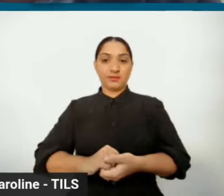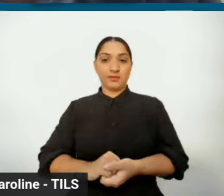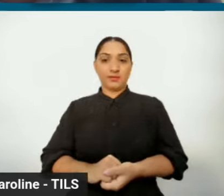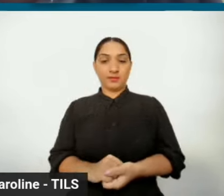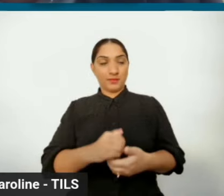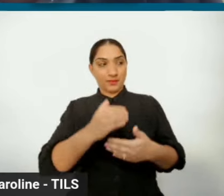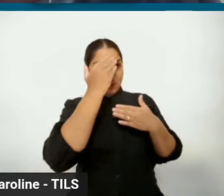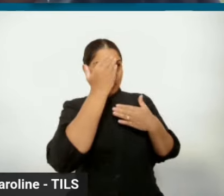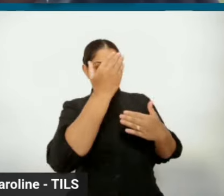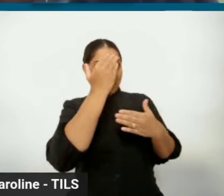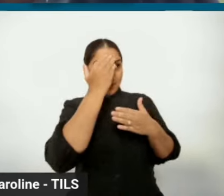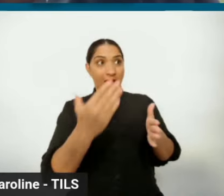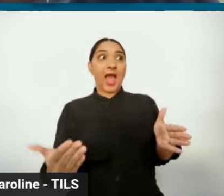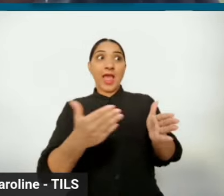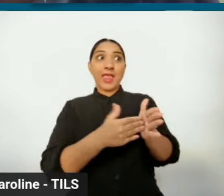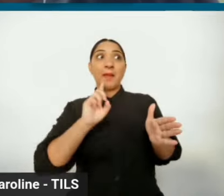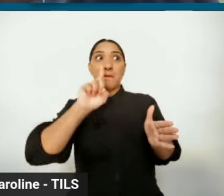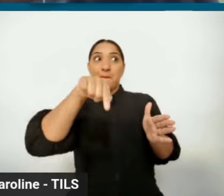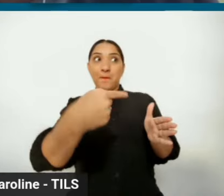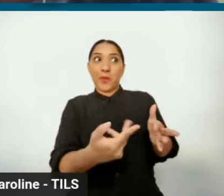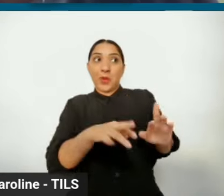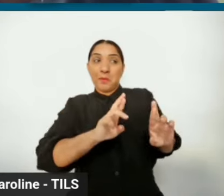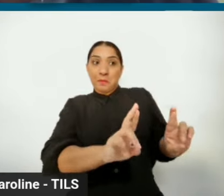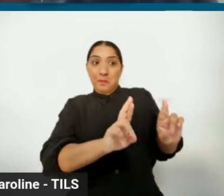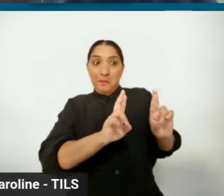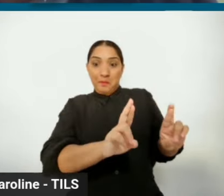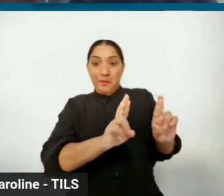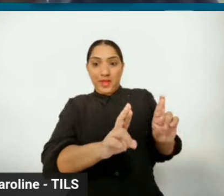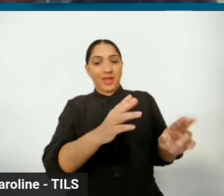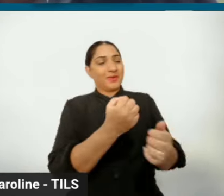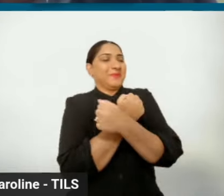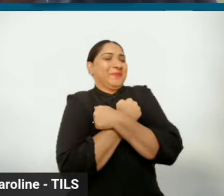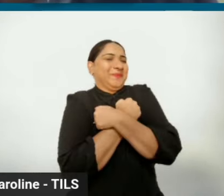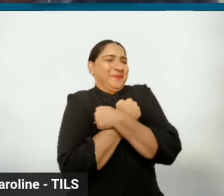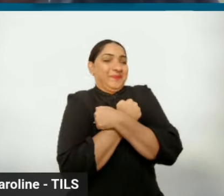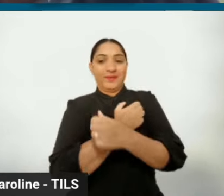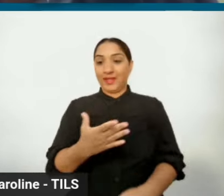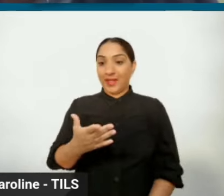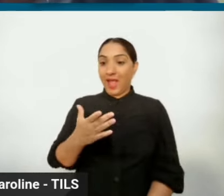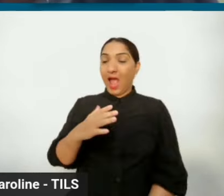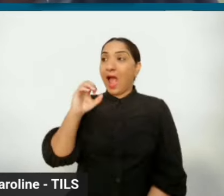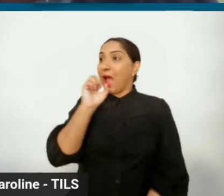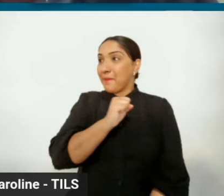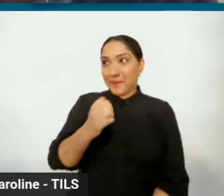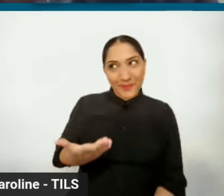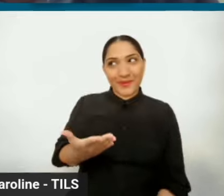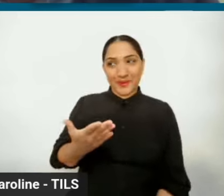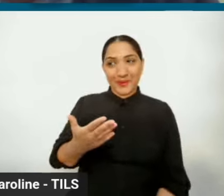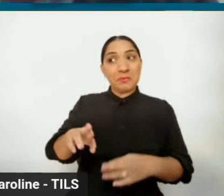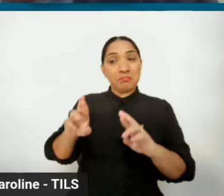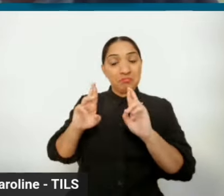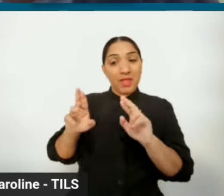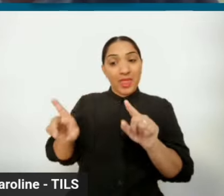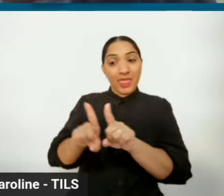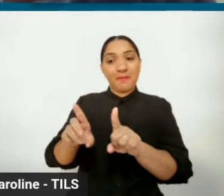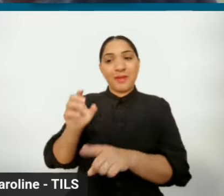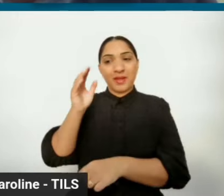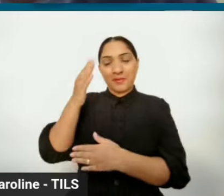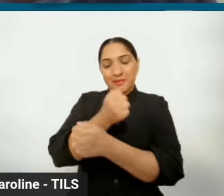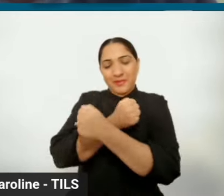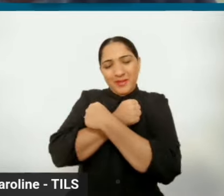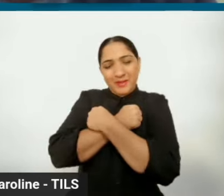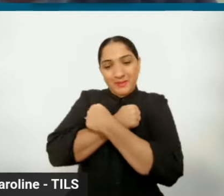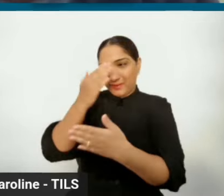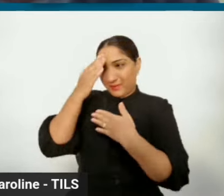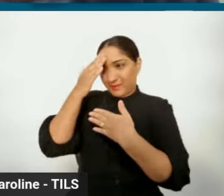Muito obrigado. Até a próxima. Espero, Abrão. Grande abraço. Sempre à E que seja disposição. em breve, que seja em breve, doutor Joelson. Obrigado, grande abraço,